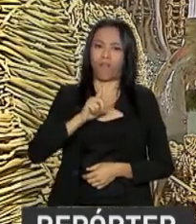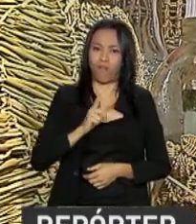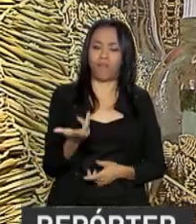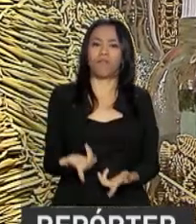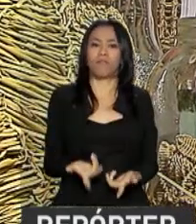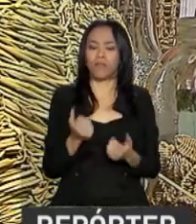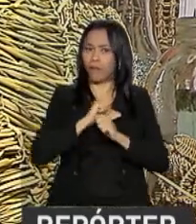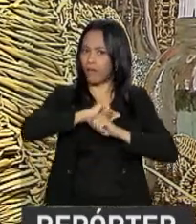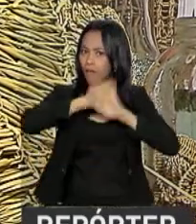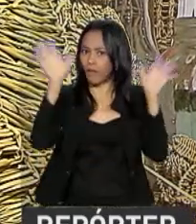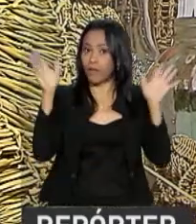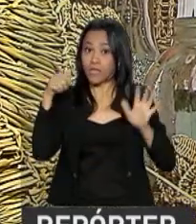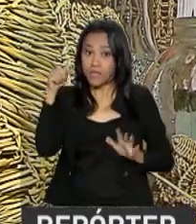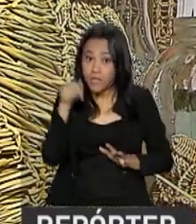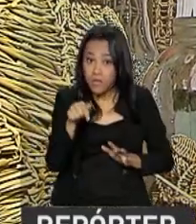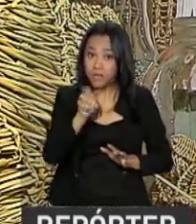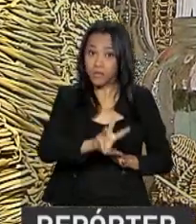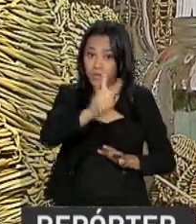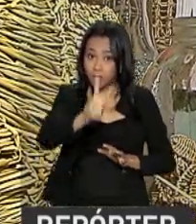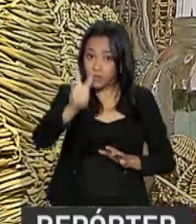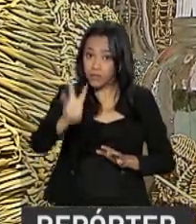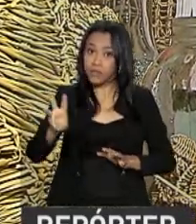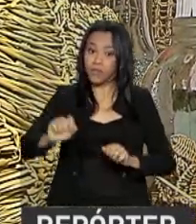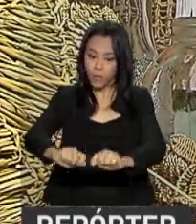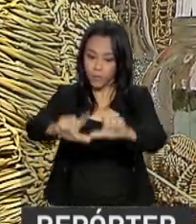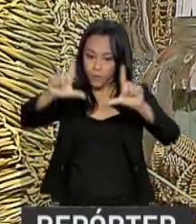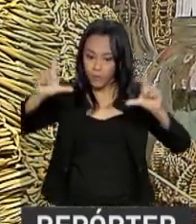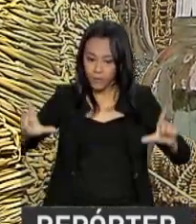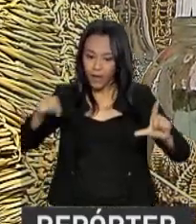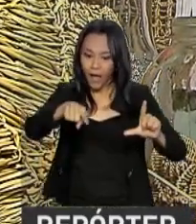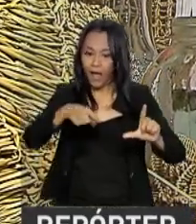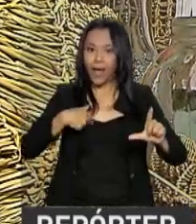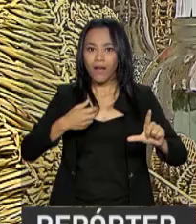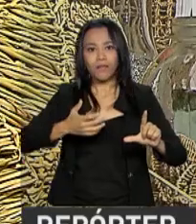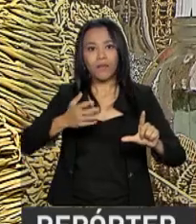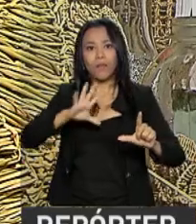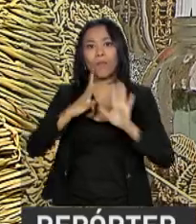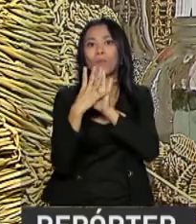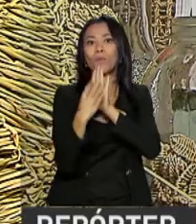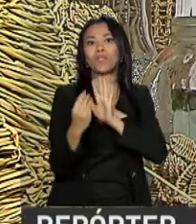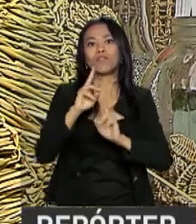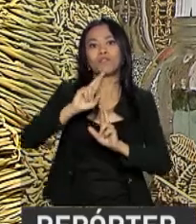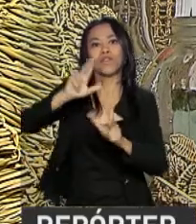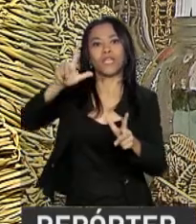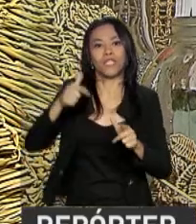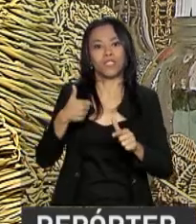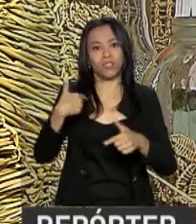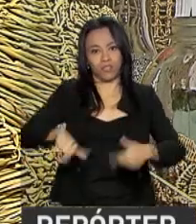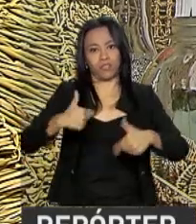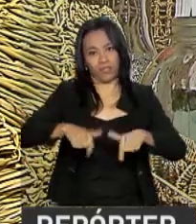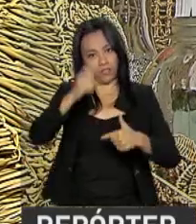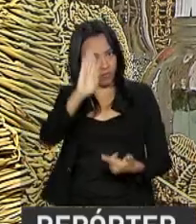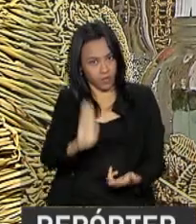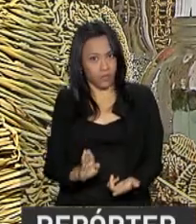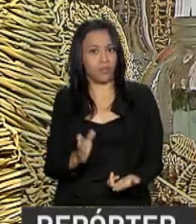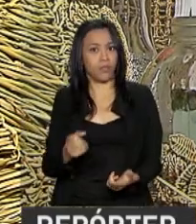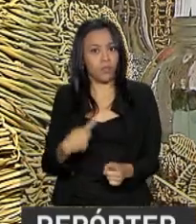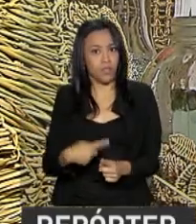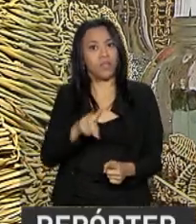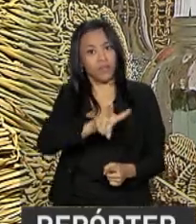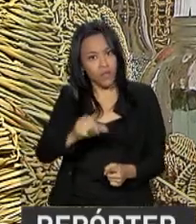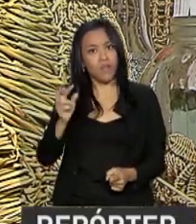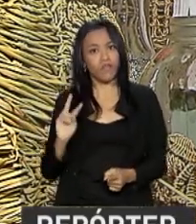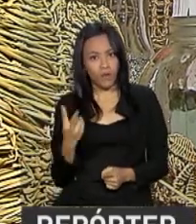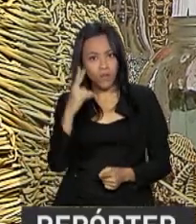essa plataforma vem justamente notificar e se esse modelo de trabalho que existe no brasil porque vai valorizar